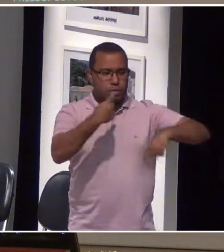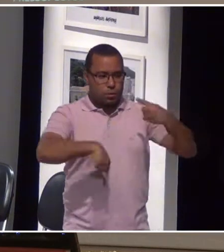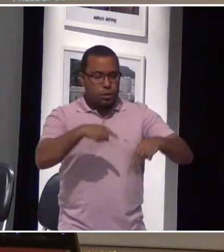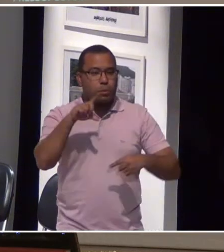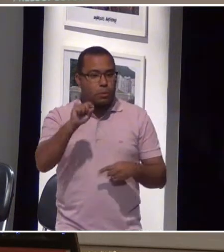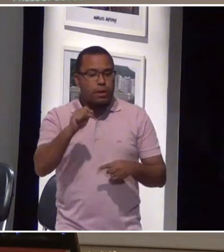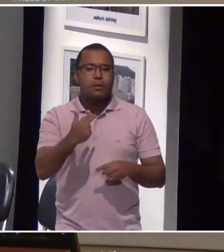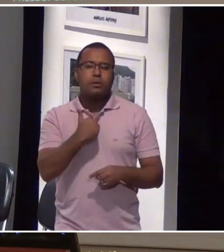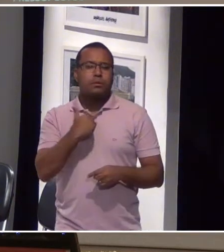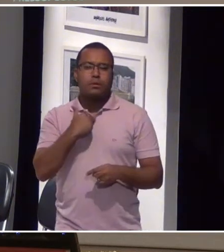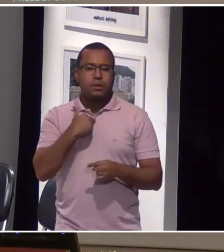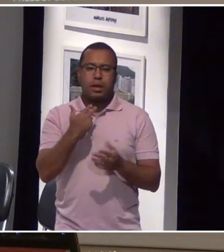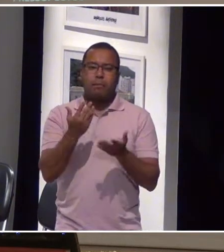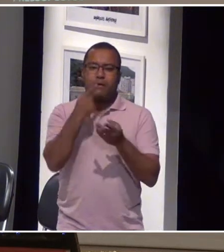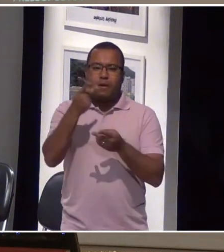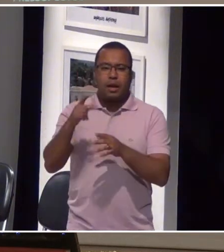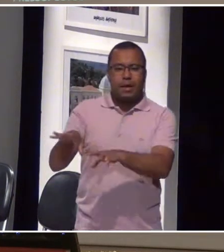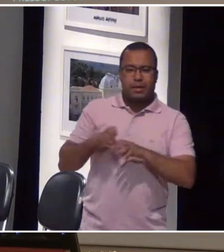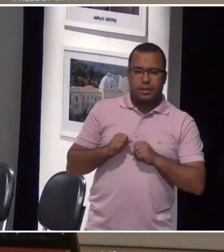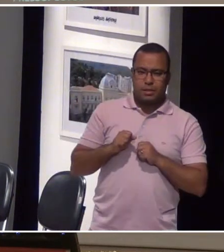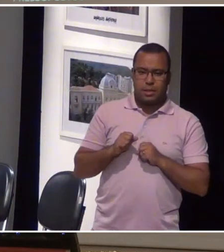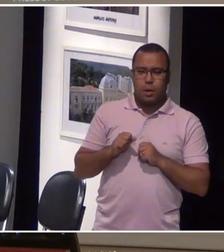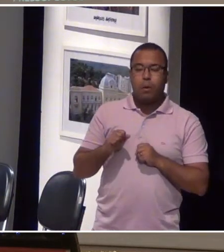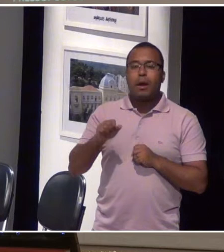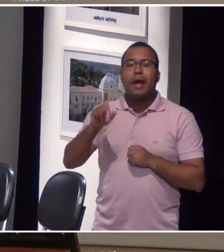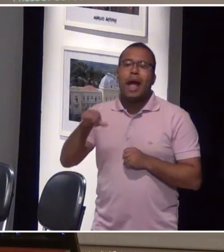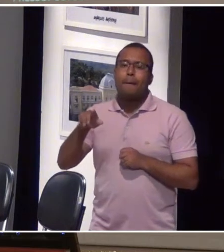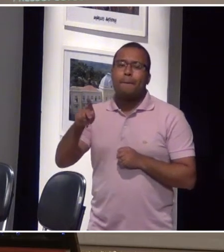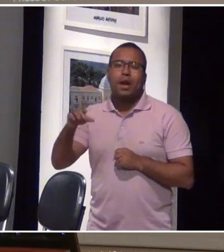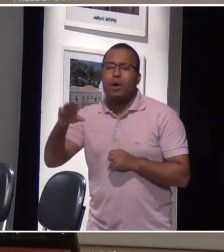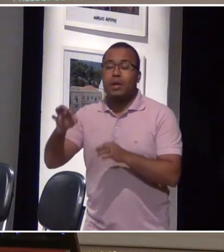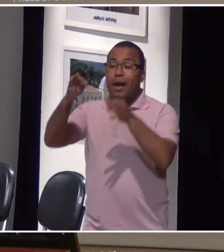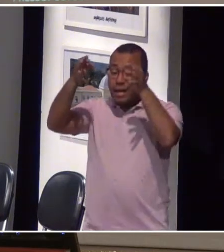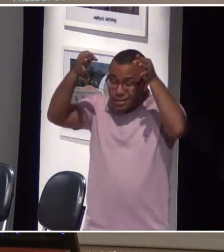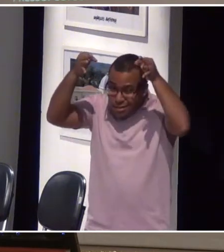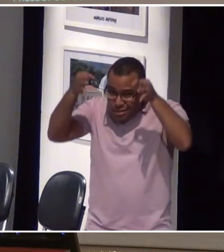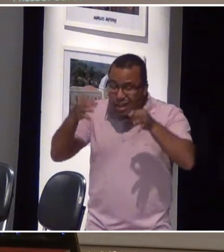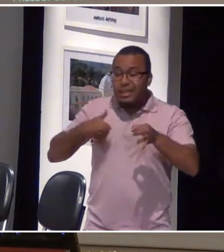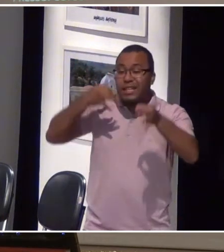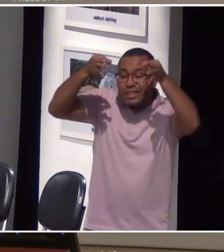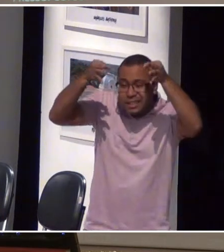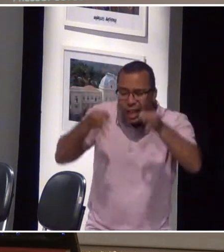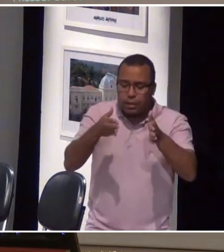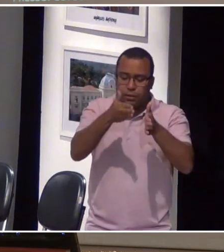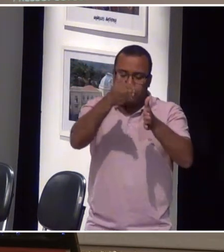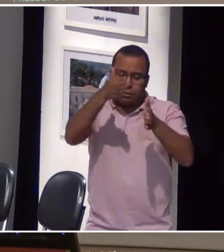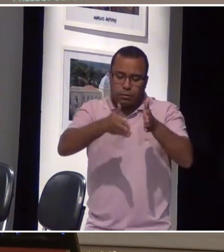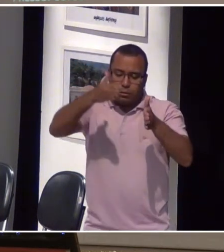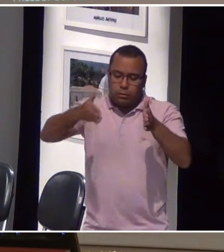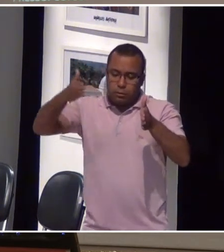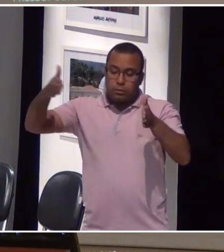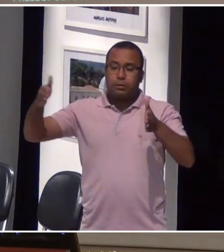discutiu e decidimos é que nós não poderíamos tratar a aquisição de uma língua como precoce, mas na idade certa. Então, esse documento ele também